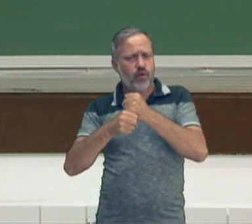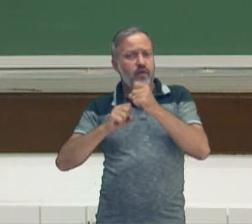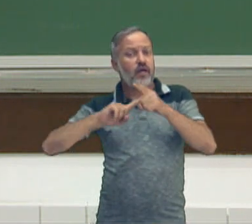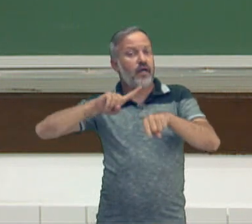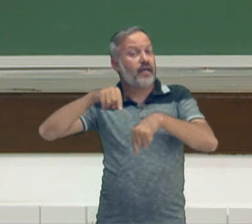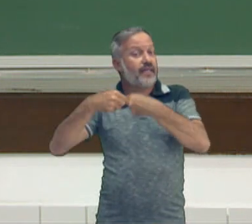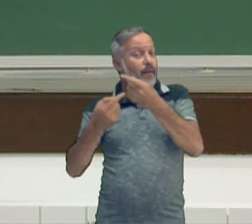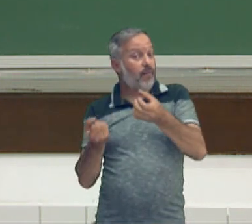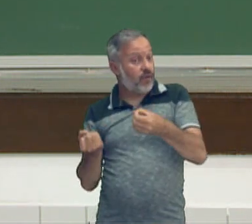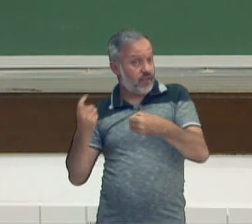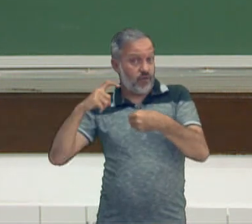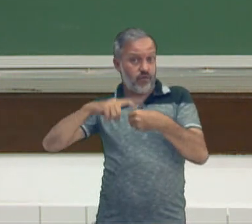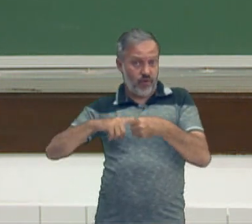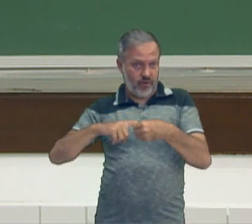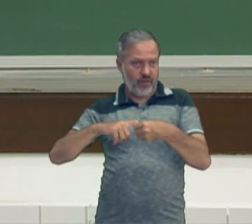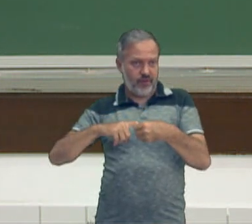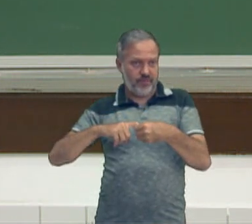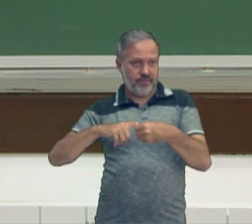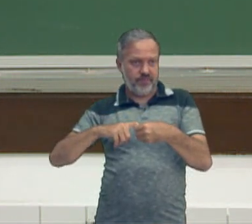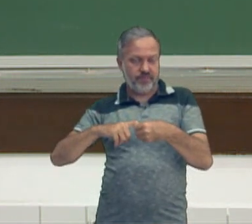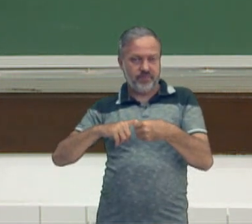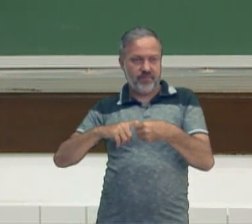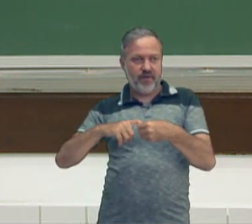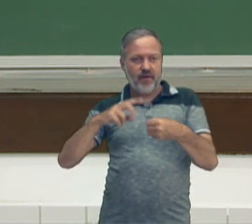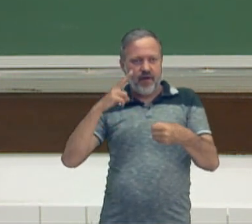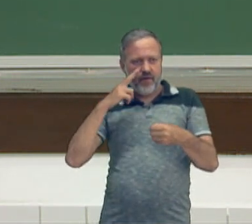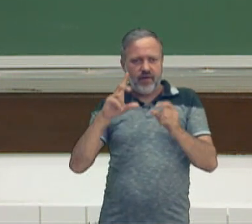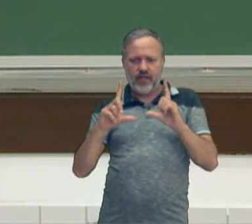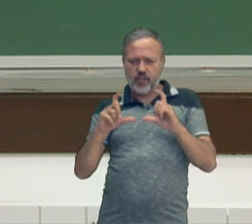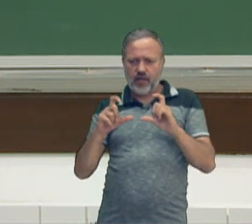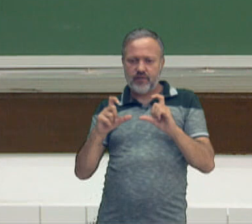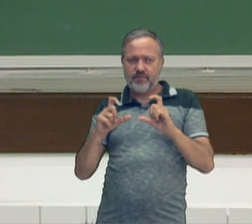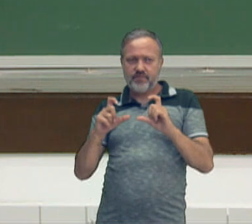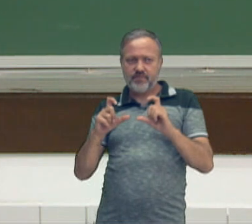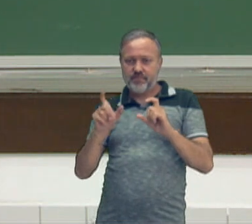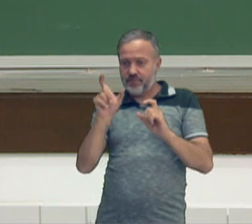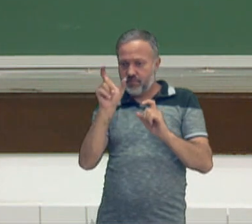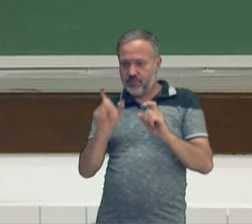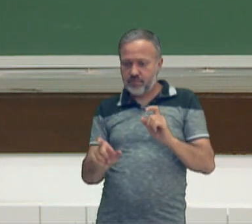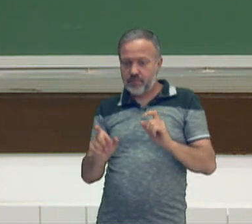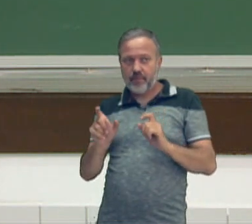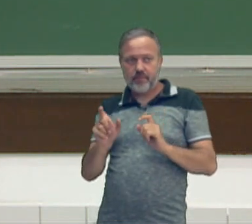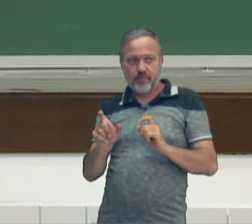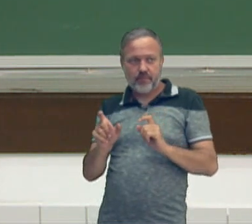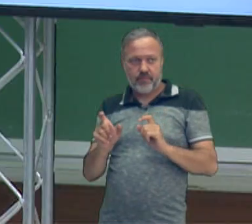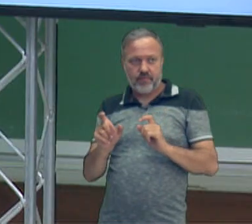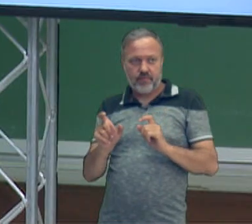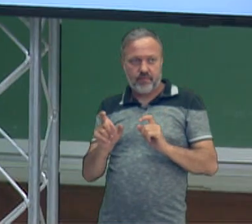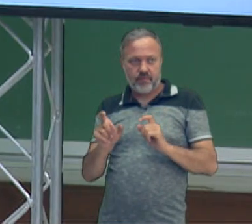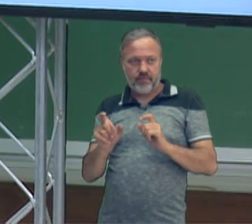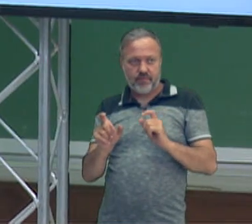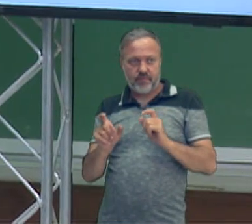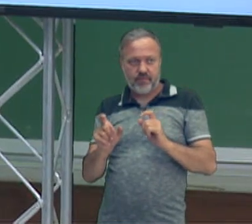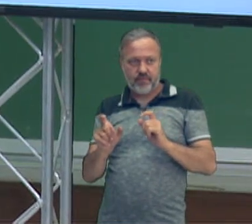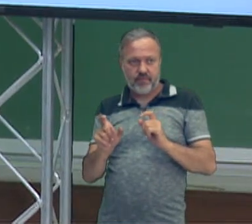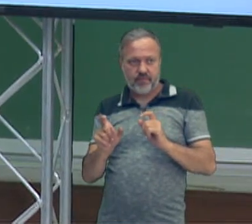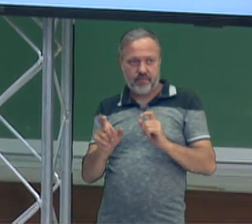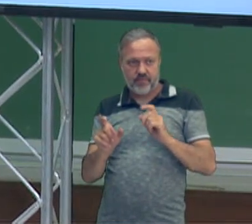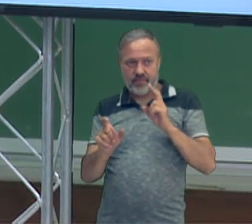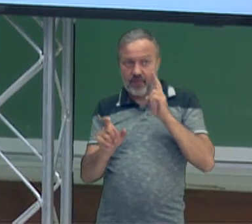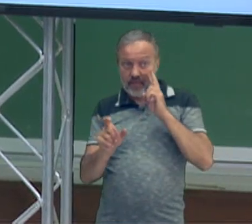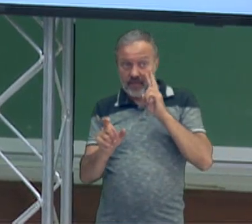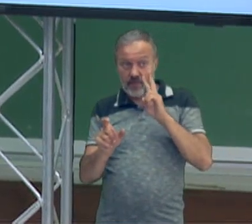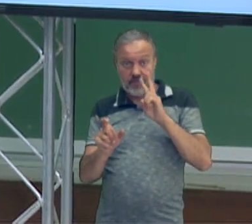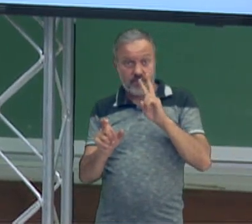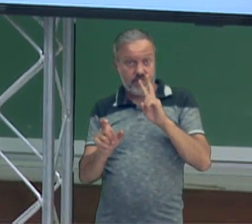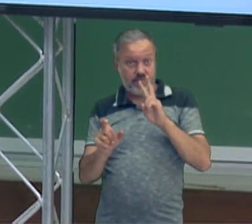transumância. Veja essa imagem aqui, eu achei legal. Ó. Ele está deixando sua família, a mulher está dando tchau, mas a sombra